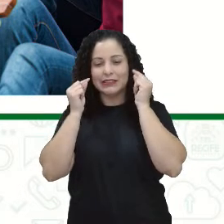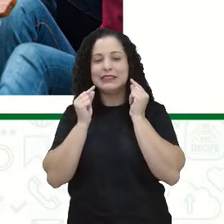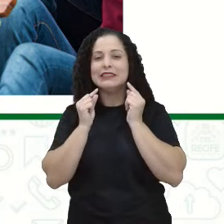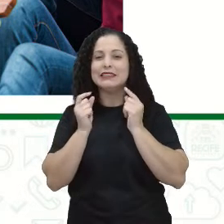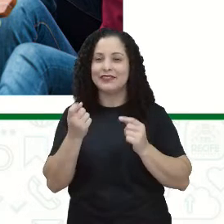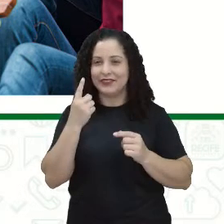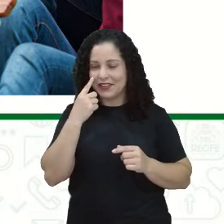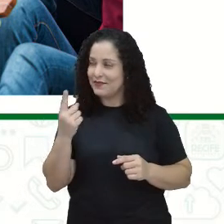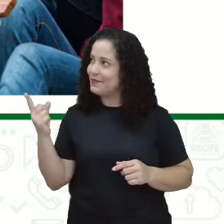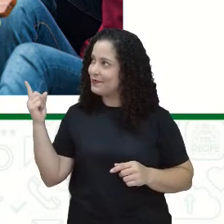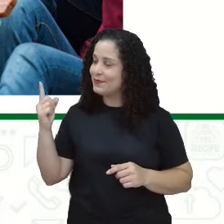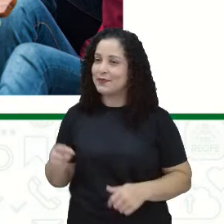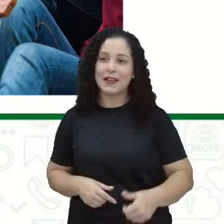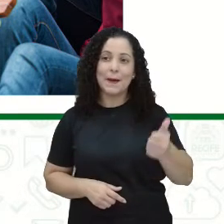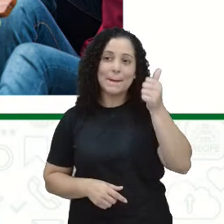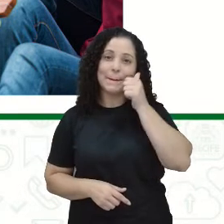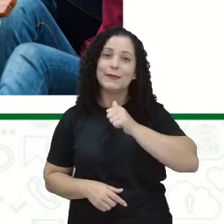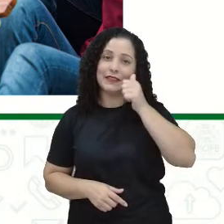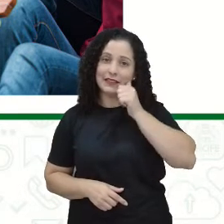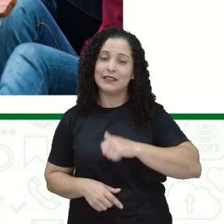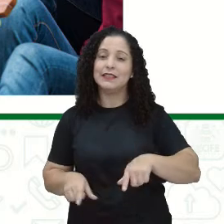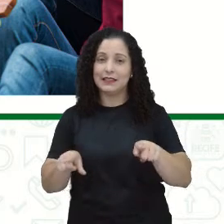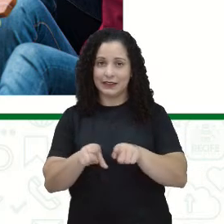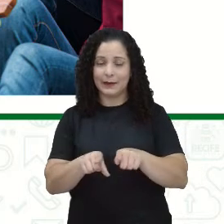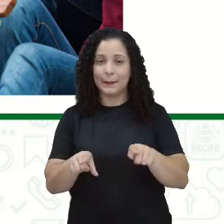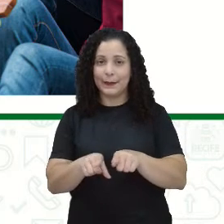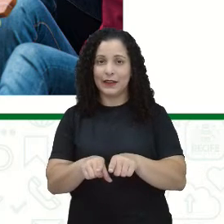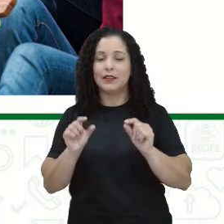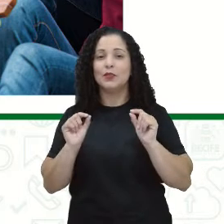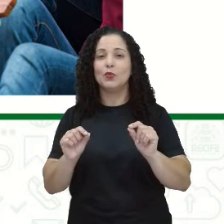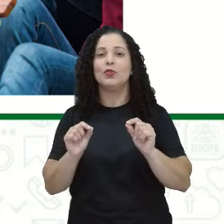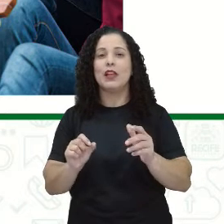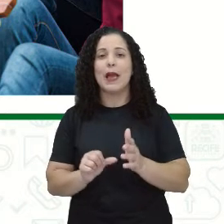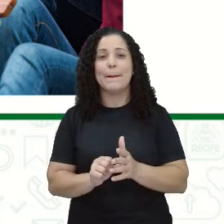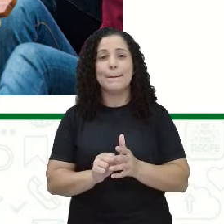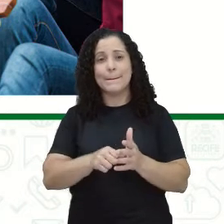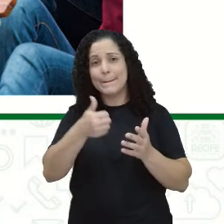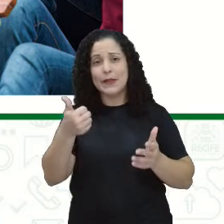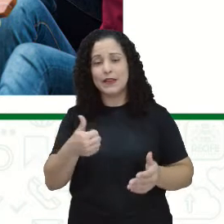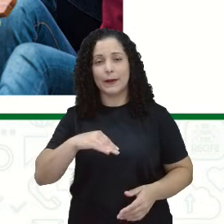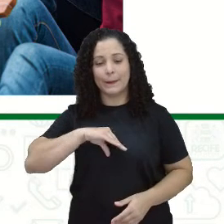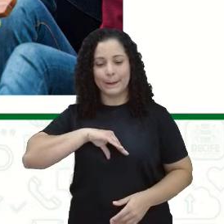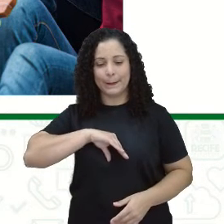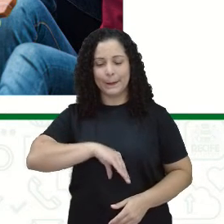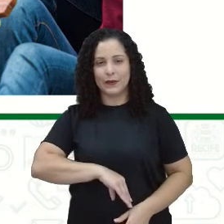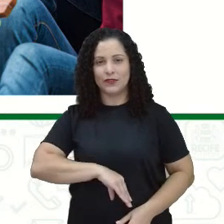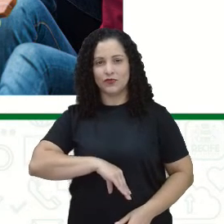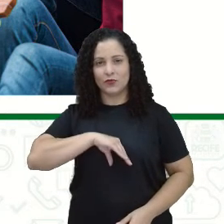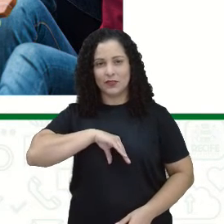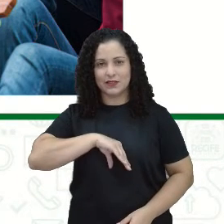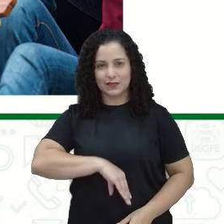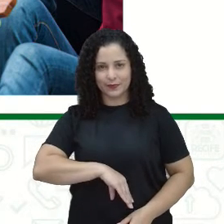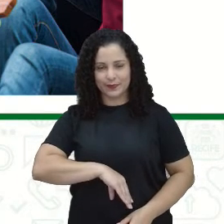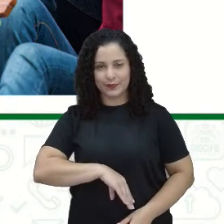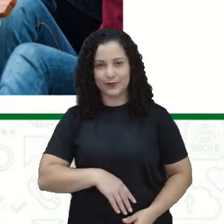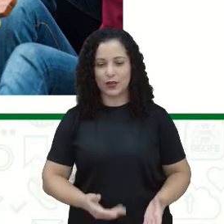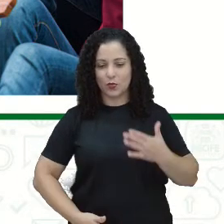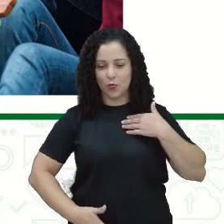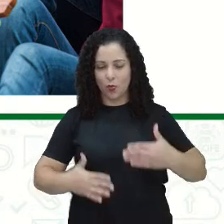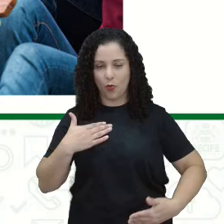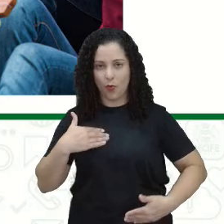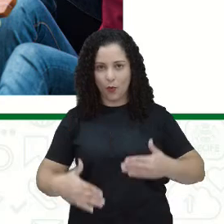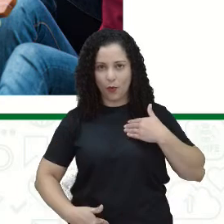vejam só. E nas meninas se caracteriza também com a menarca, que é a primeira menstruação. E aí vai preparar o corpo dessa